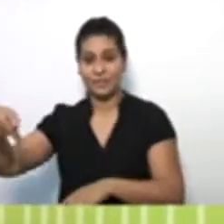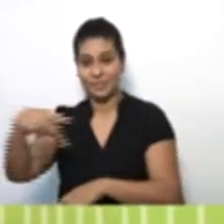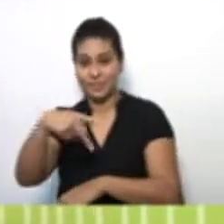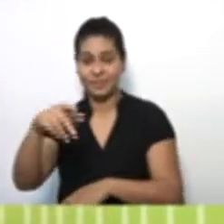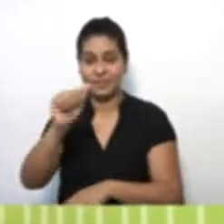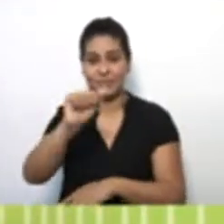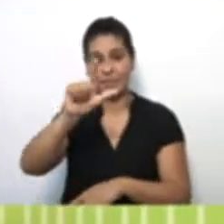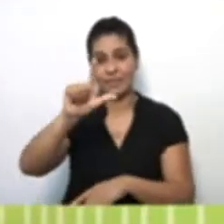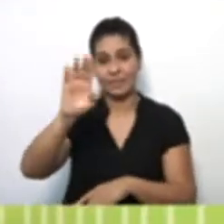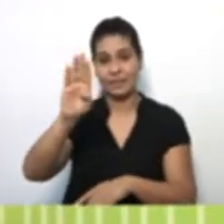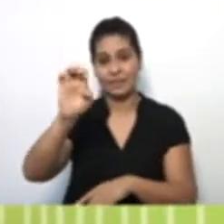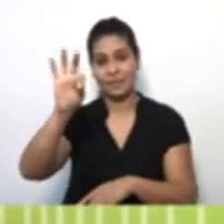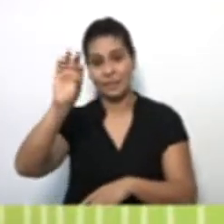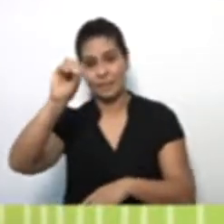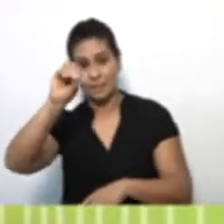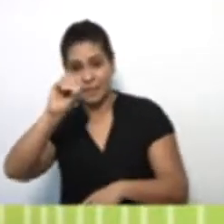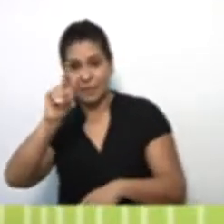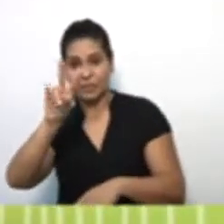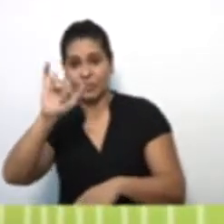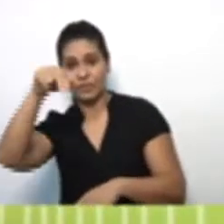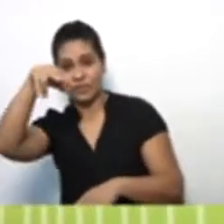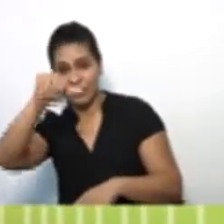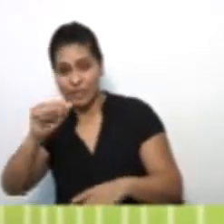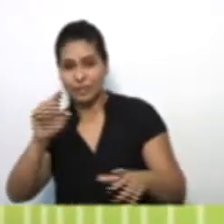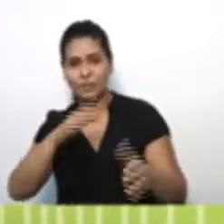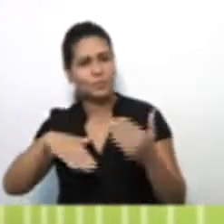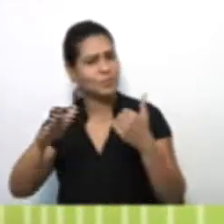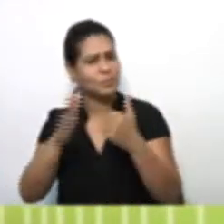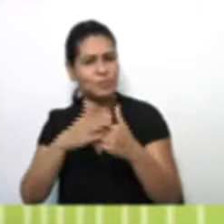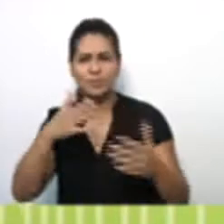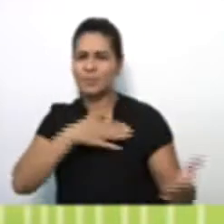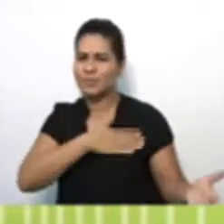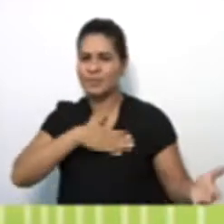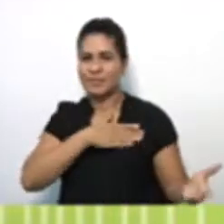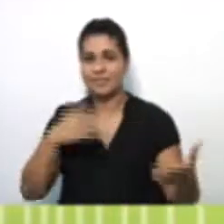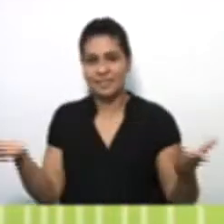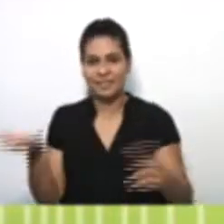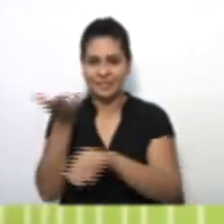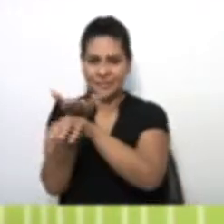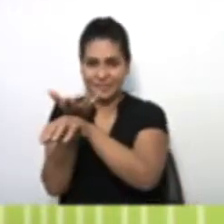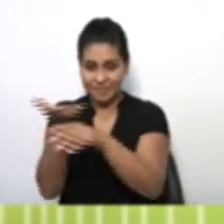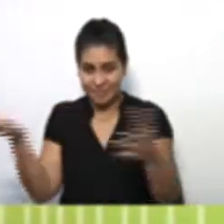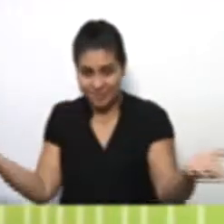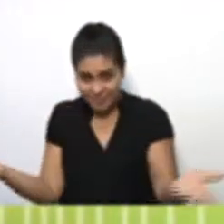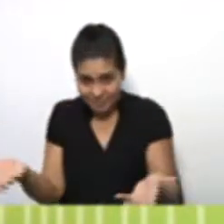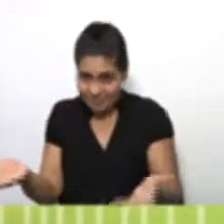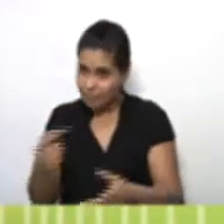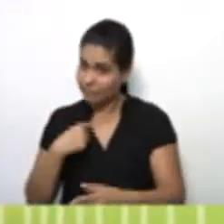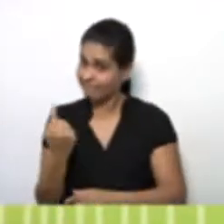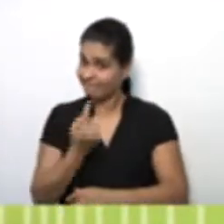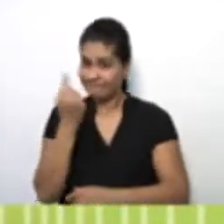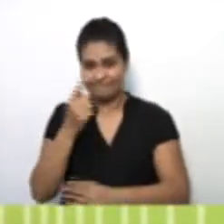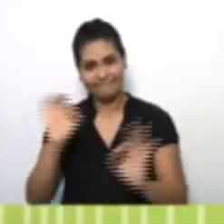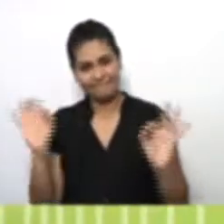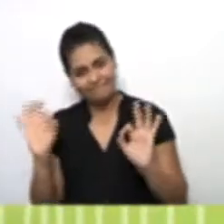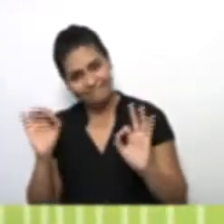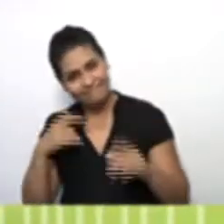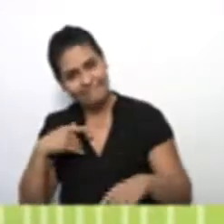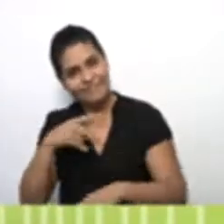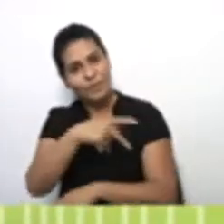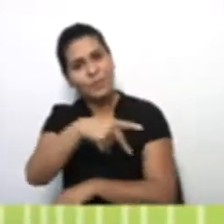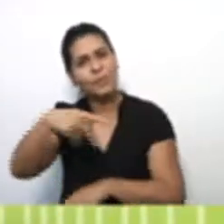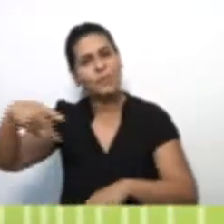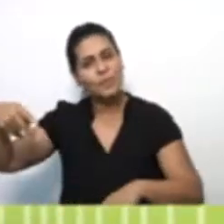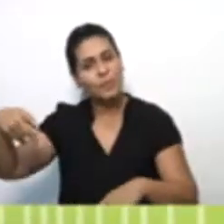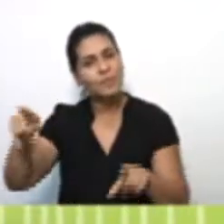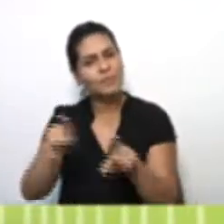professor Alberto Viana e estarei aqui com todo o prazer para ministrar essa disciplina para vocês. Não estou sozinho, é claro. Eu estou